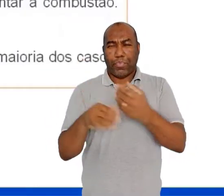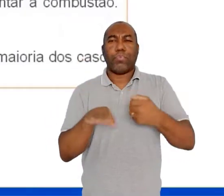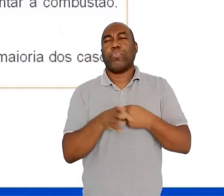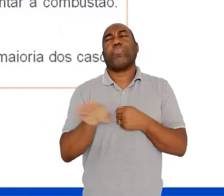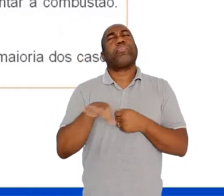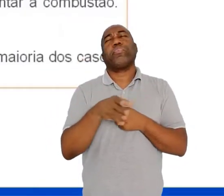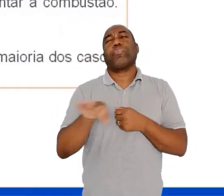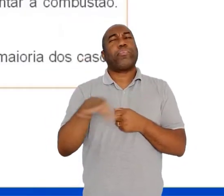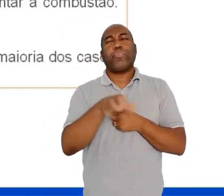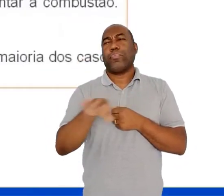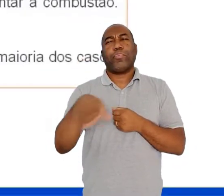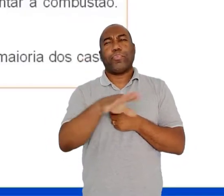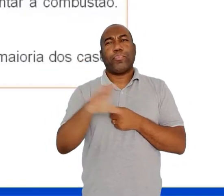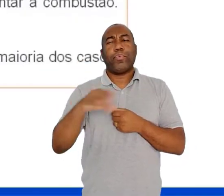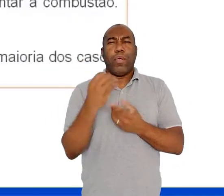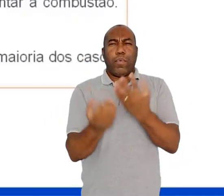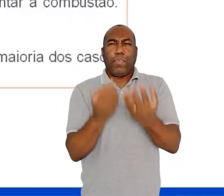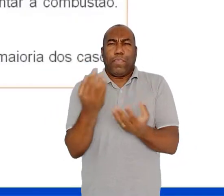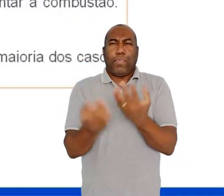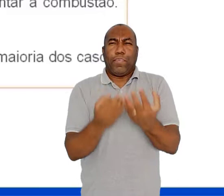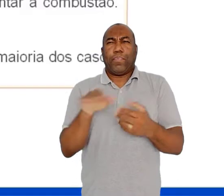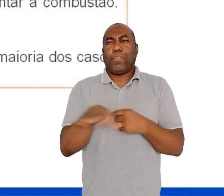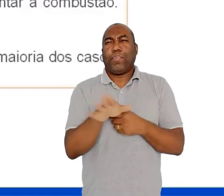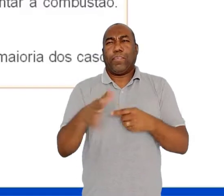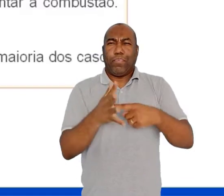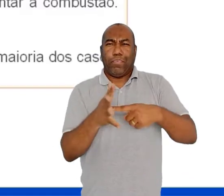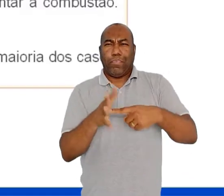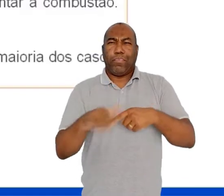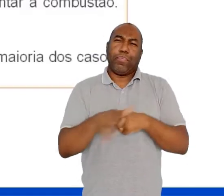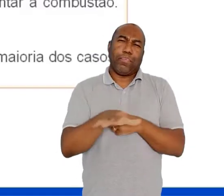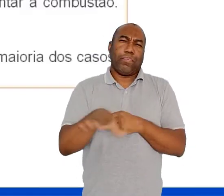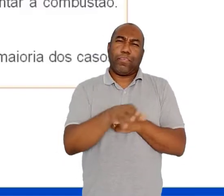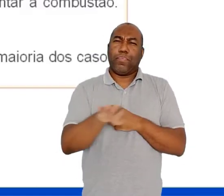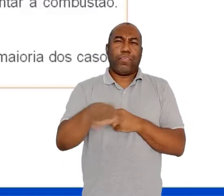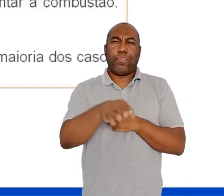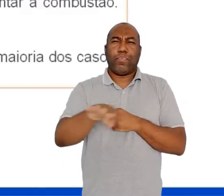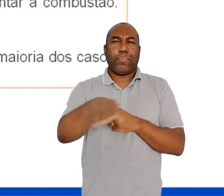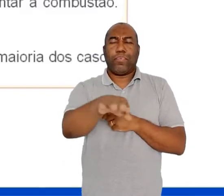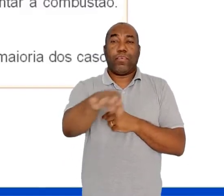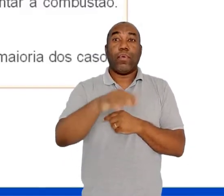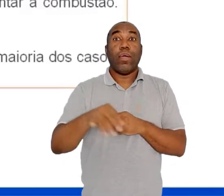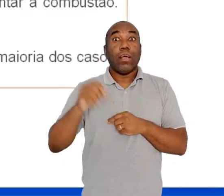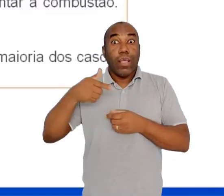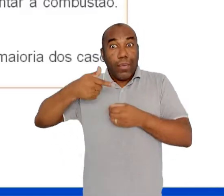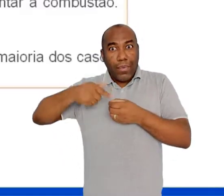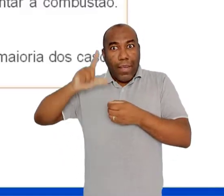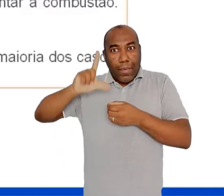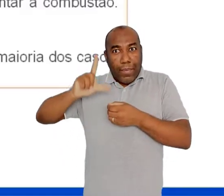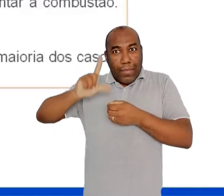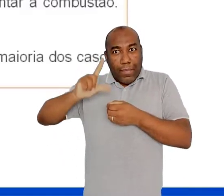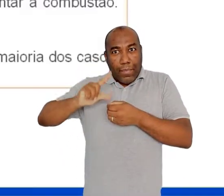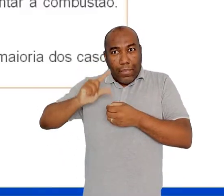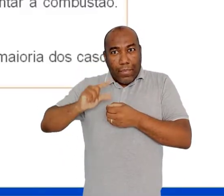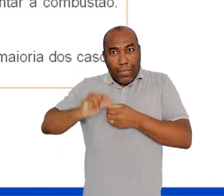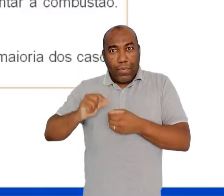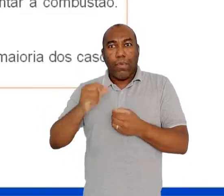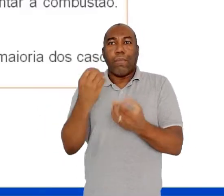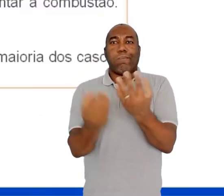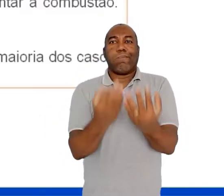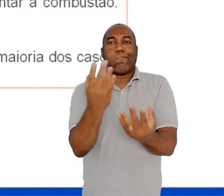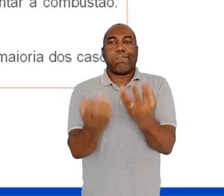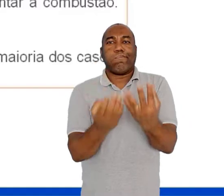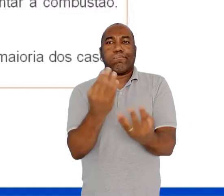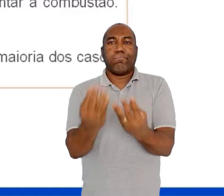madeira, gás de cozinha, álcool, diesel são combustíveis. Comburente é o oxigênio, ou seja, a substância que intensifica a